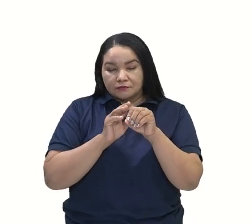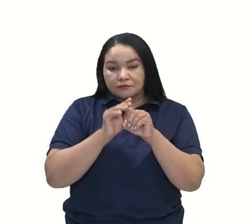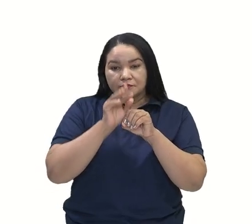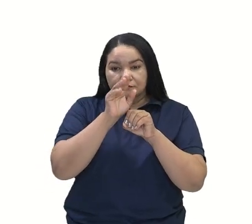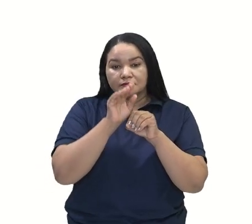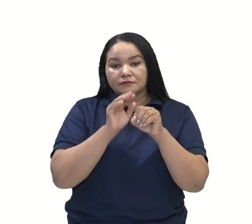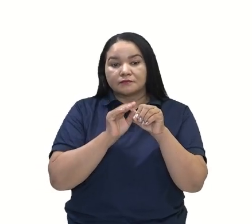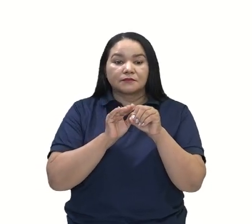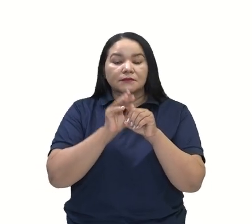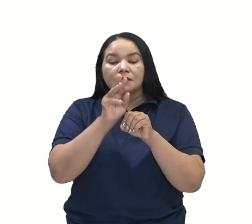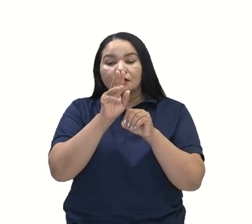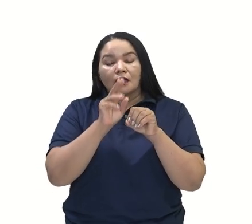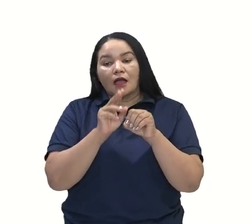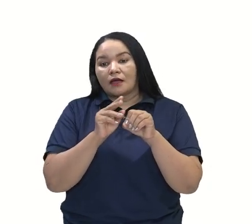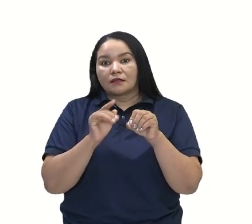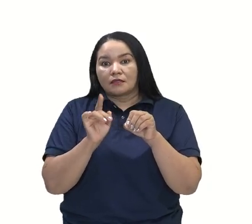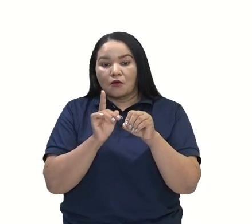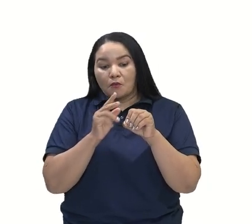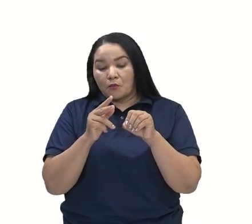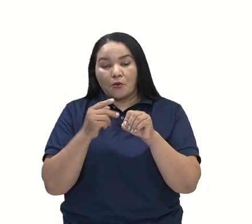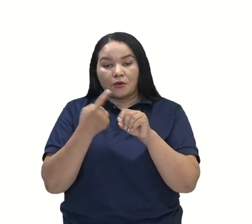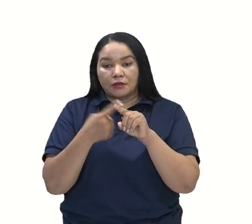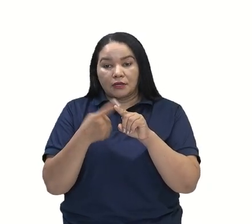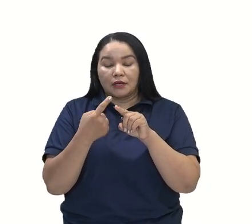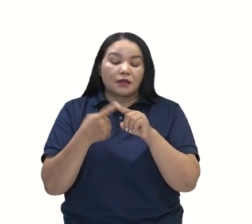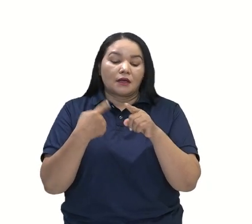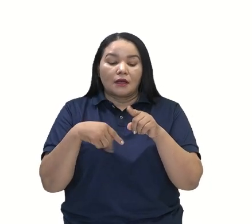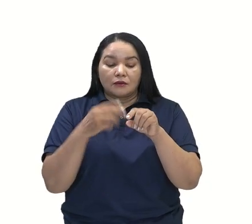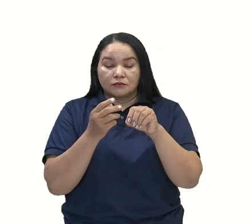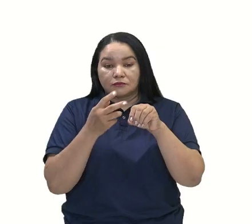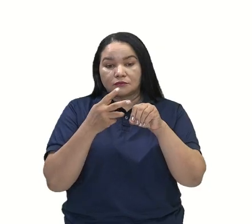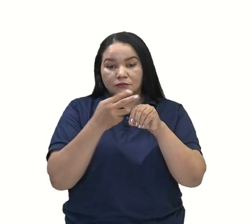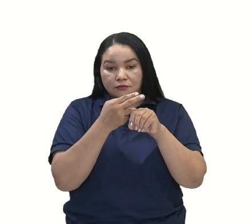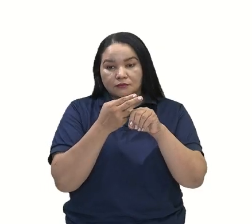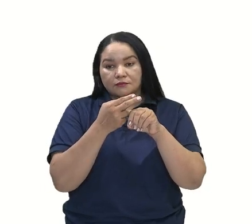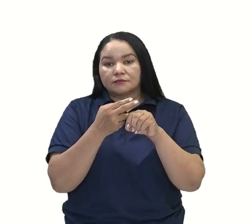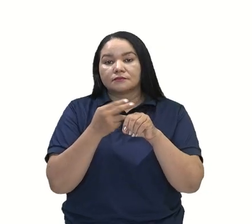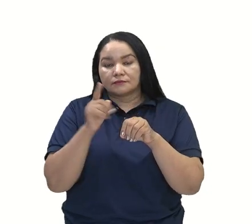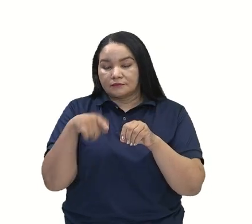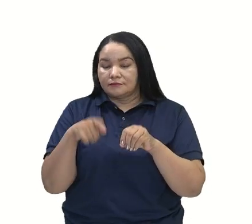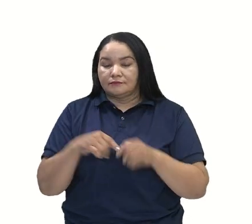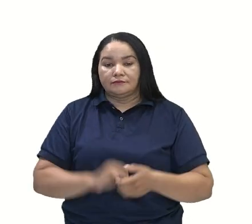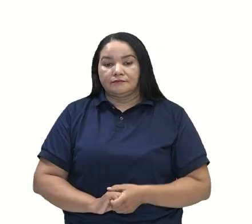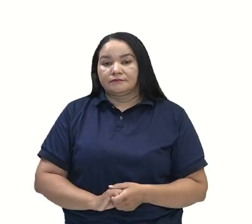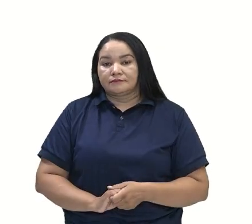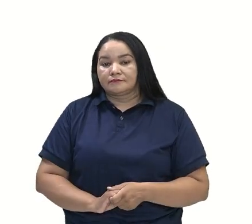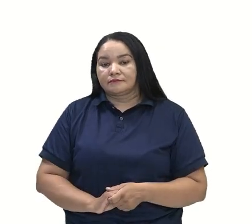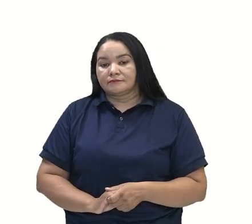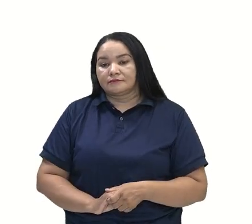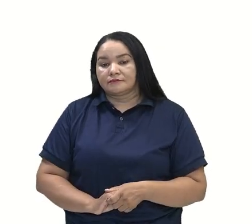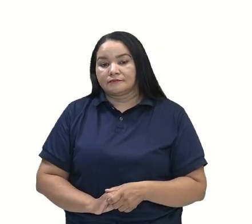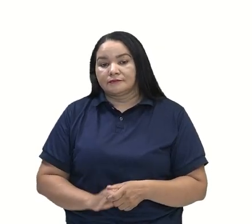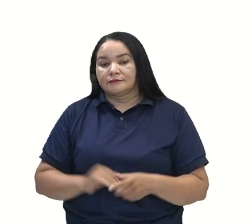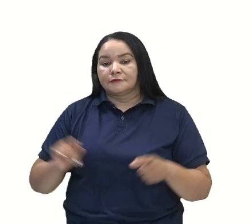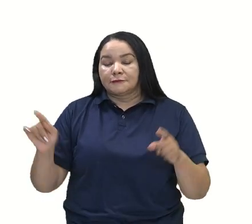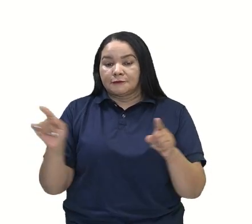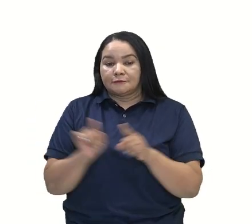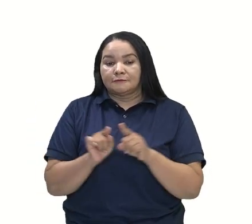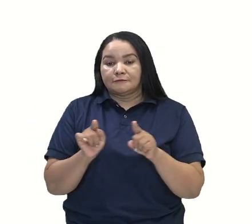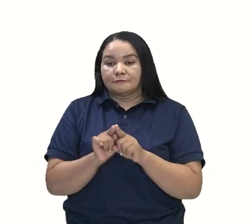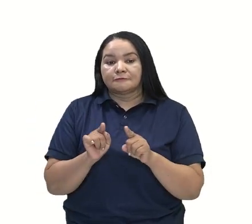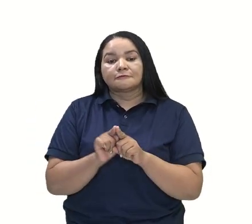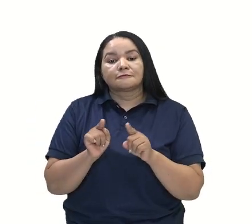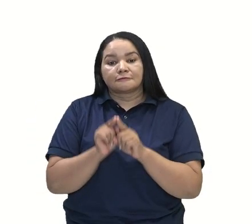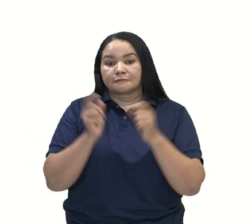do corpo dele, consequentemente, né, ele vai perder a capacidade de fecundação ali no caso, tá? Então, isso aí que a